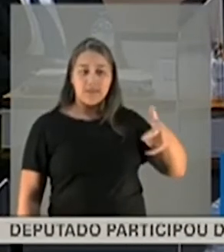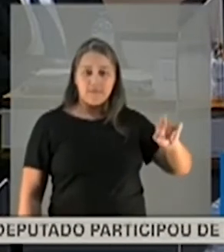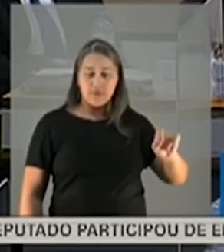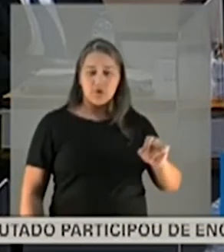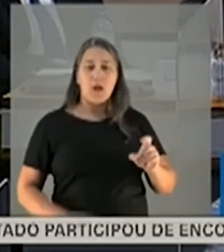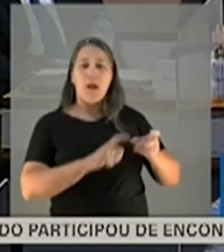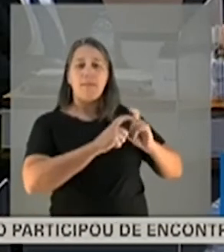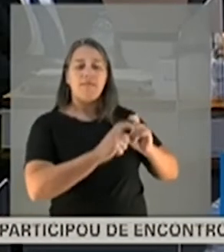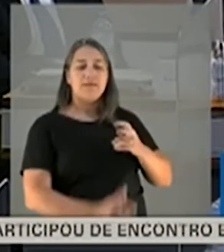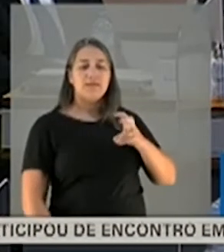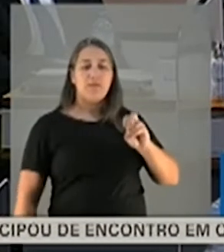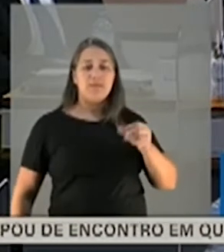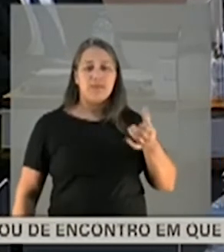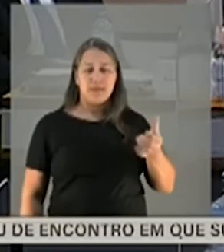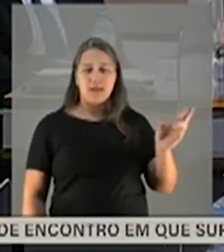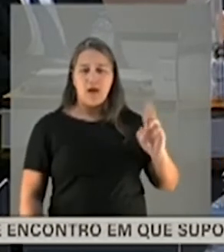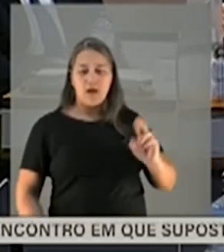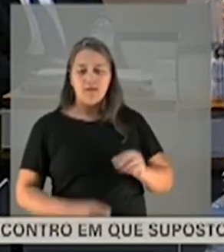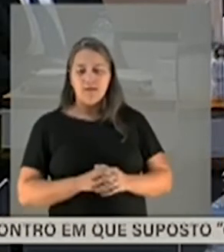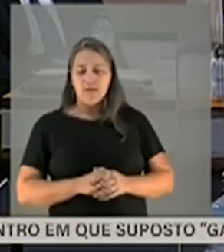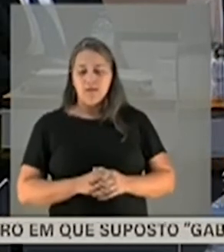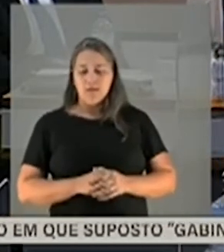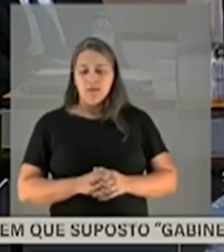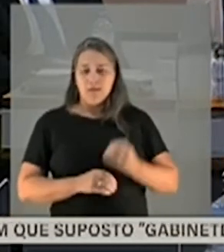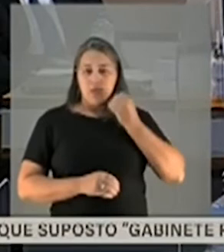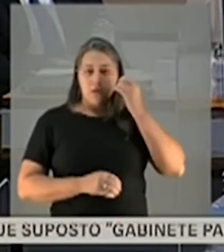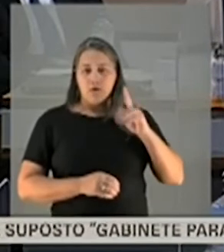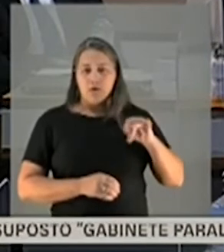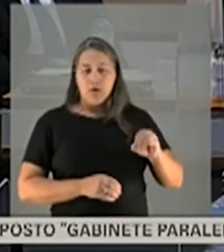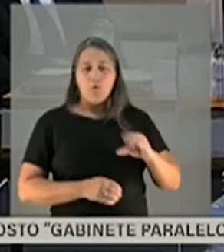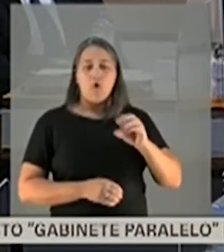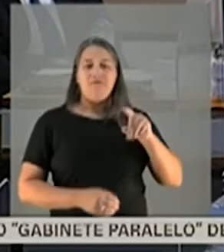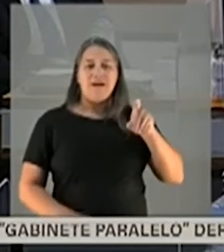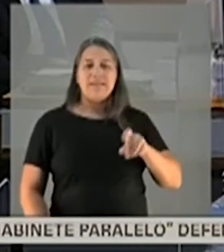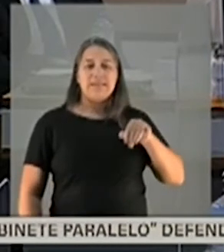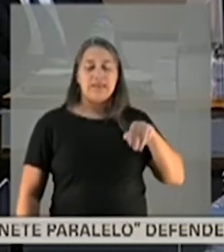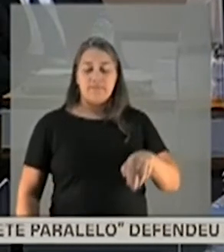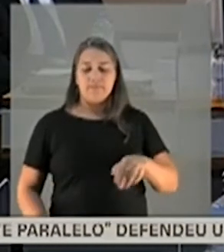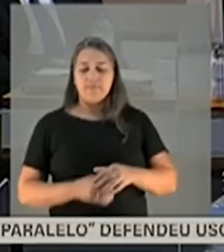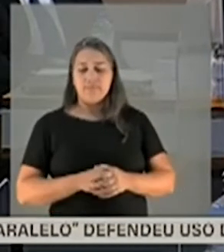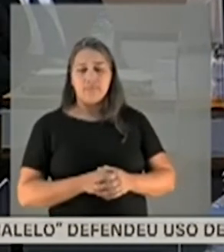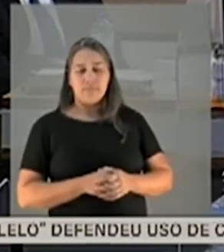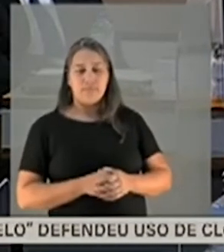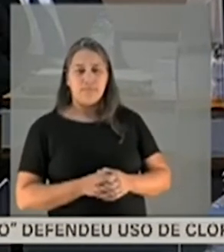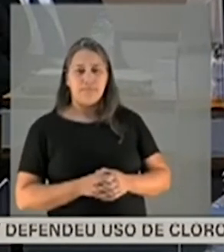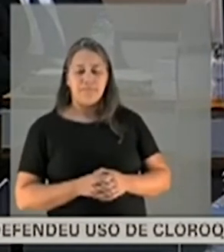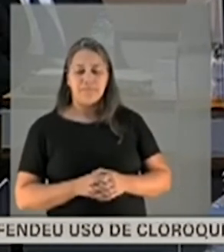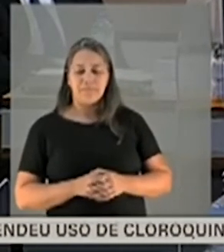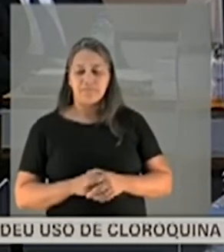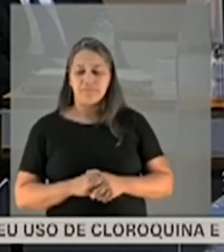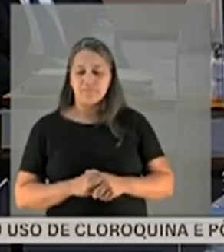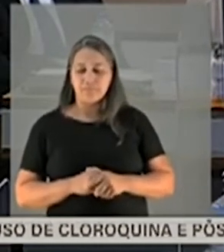Pfizer, R$56. Senador Girão, Covaxin, que o senhor Elcio falou ainda há pouco,